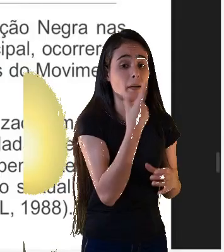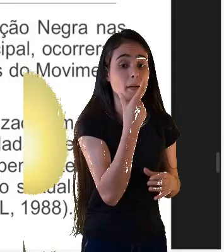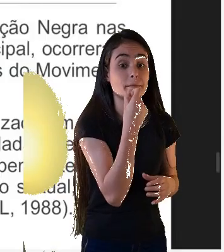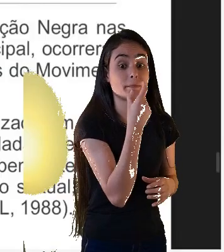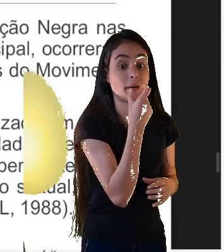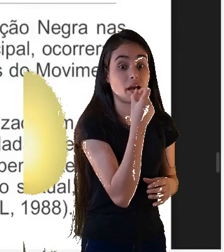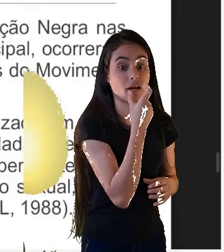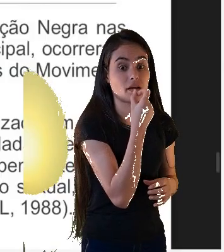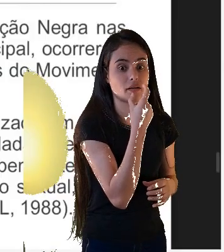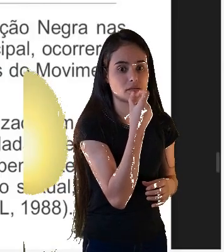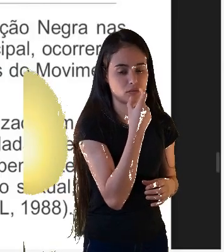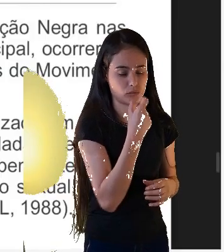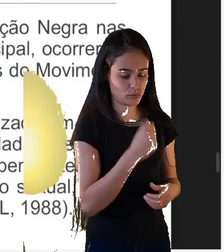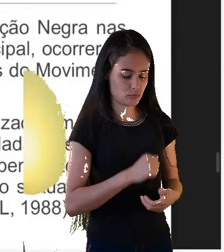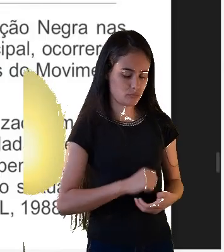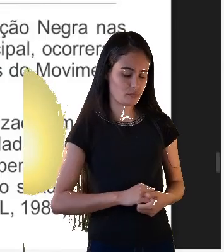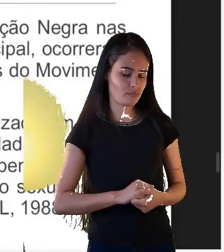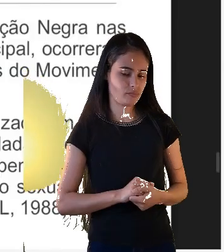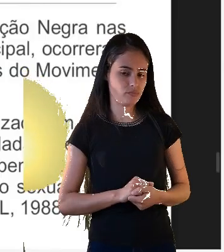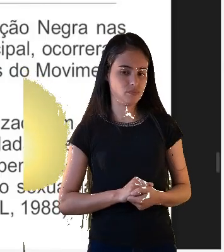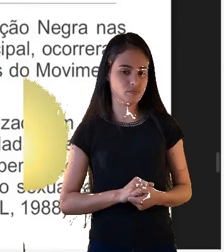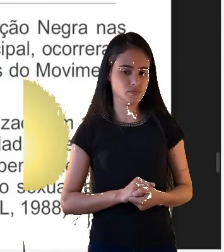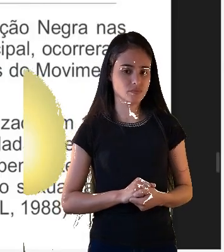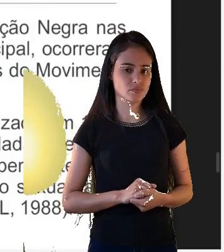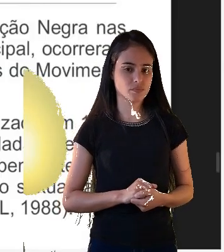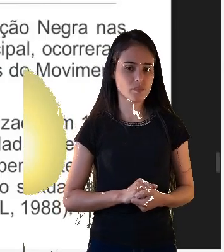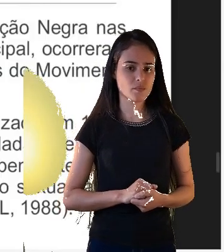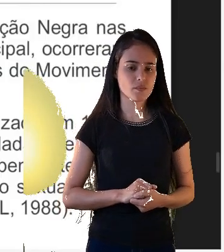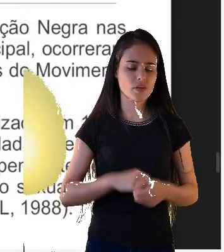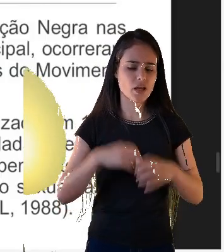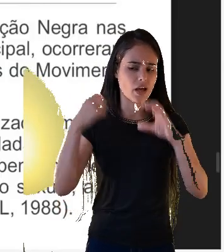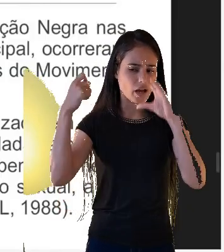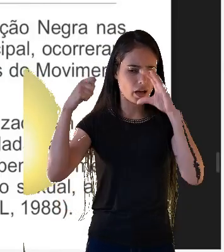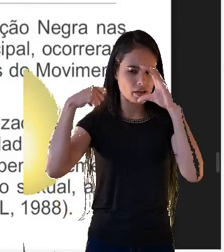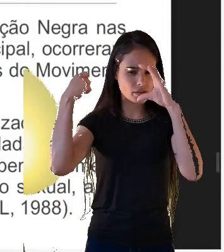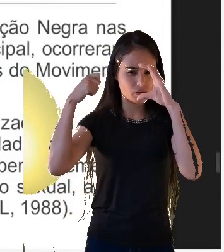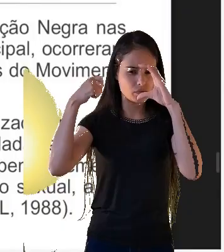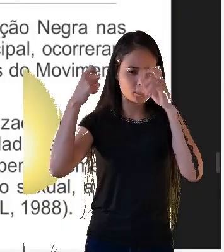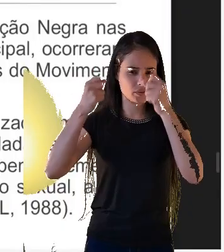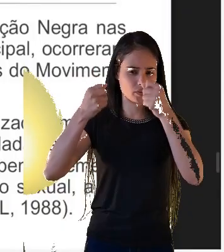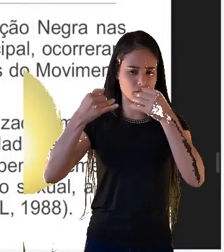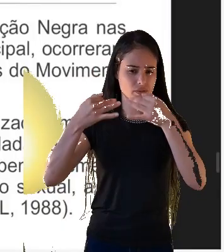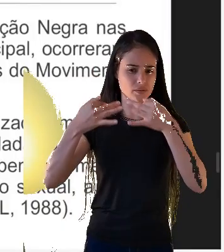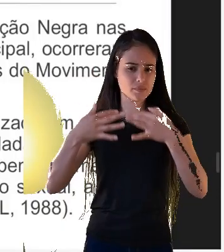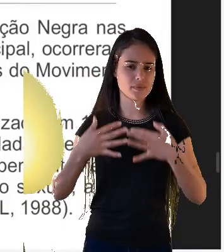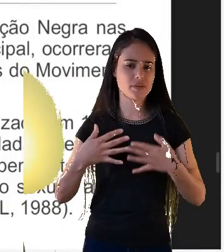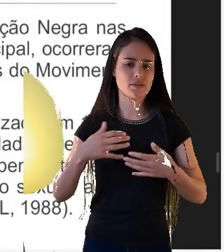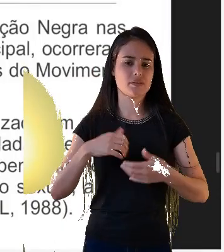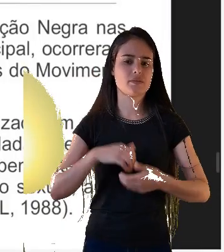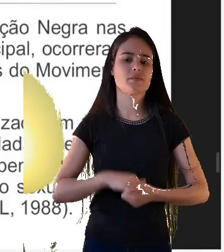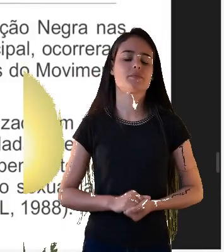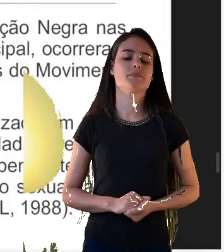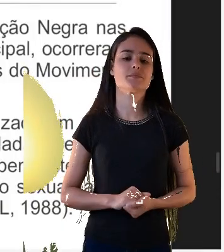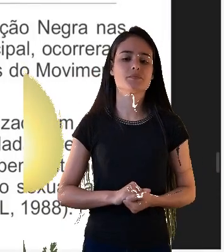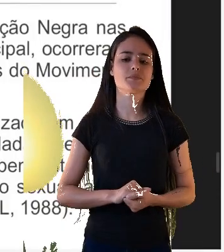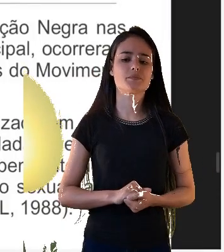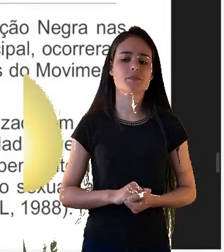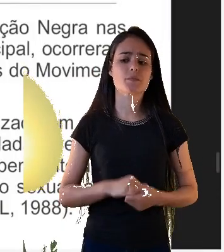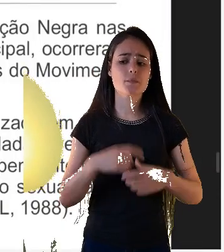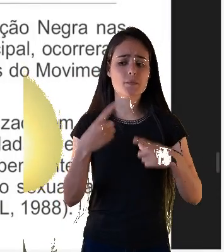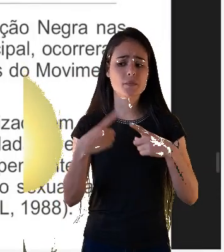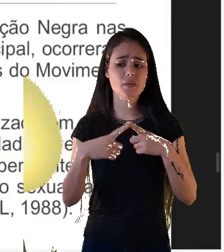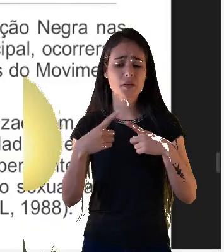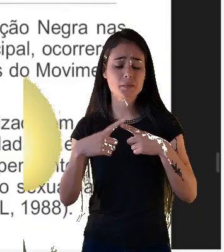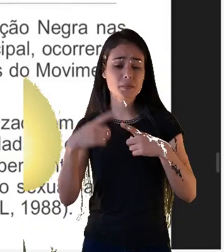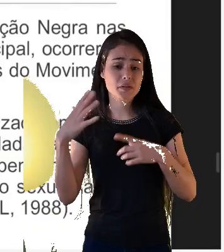para dor, para verme, né? Que era uma receita que se fazia muito em casa, né? E era um vídeo